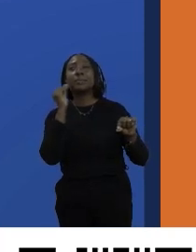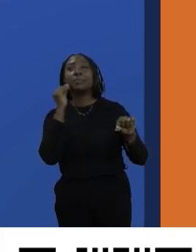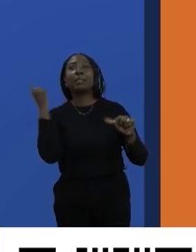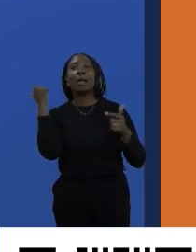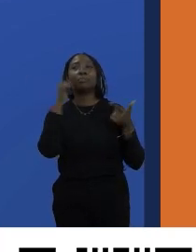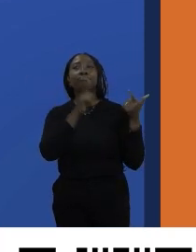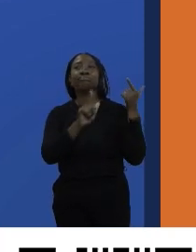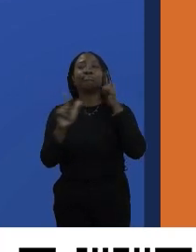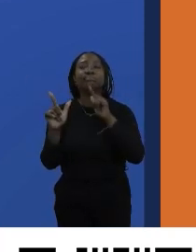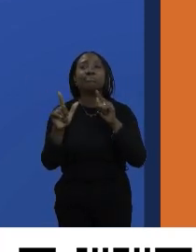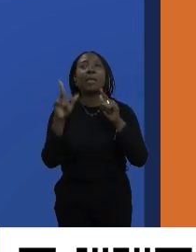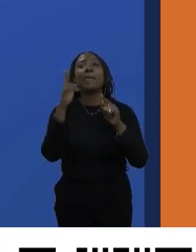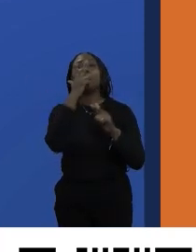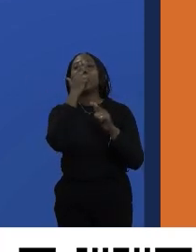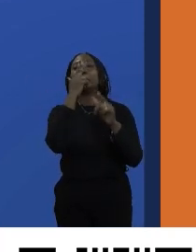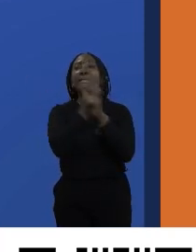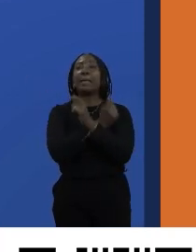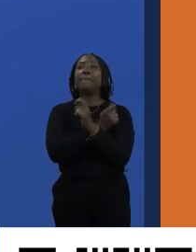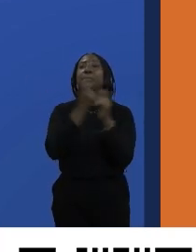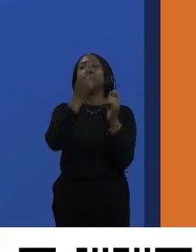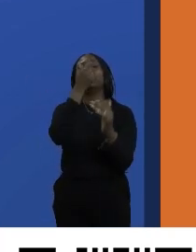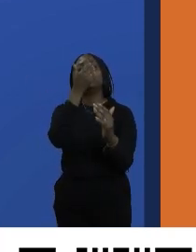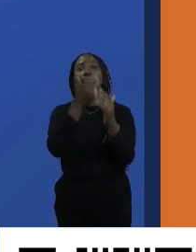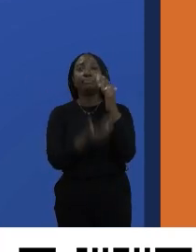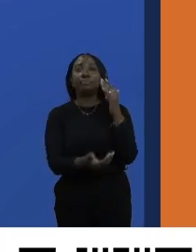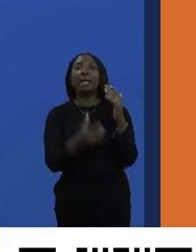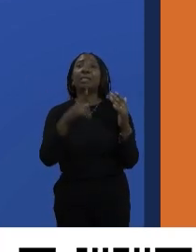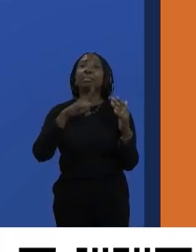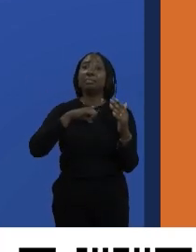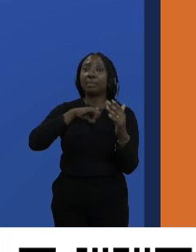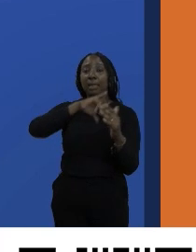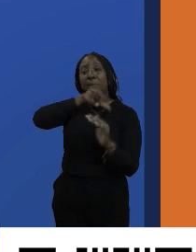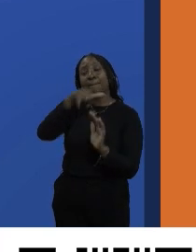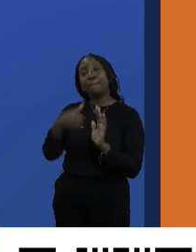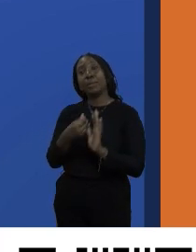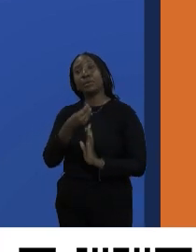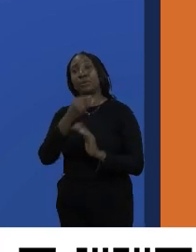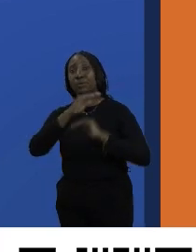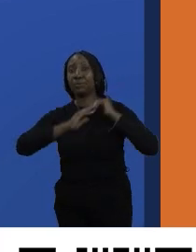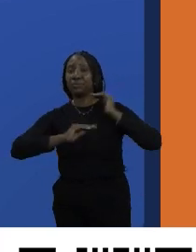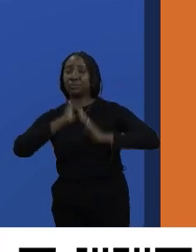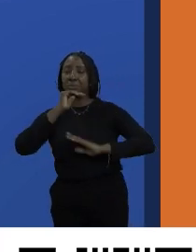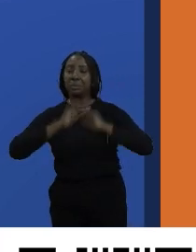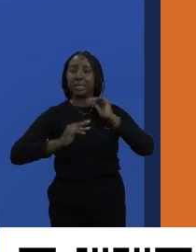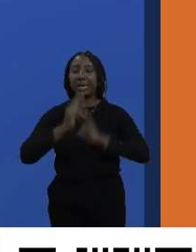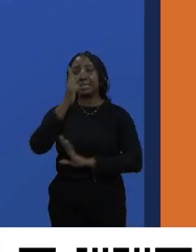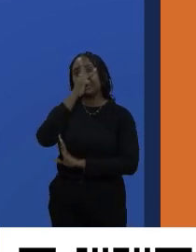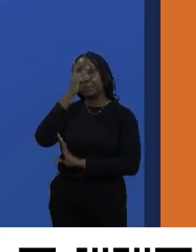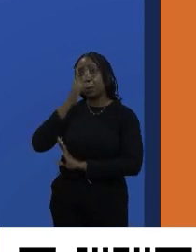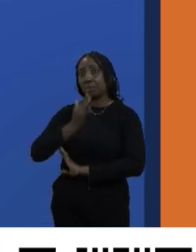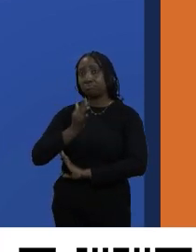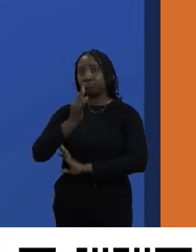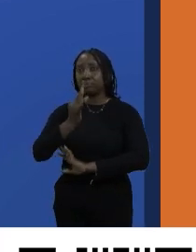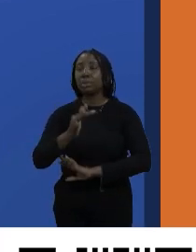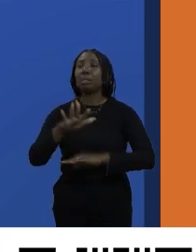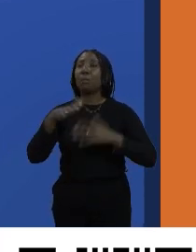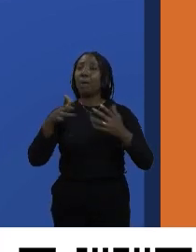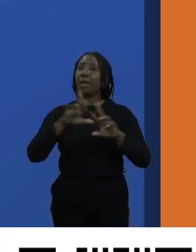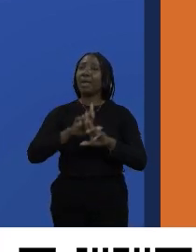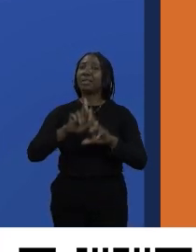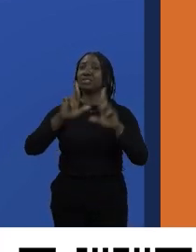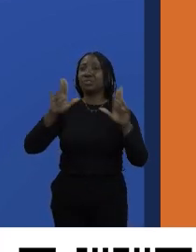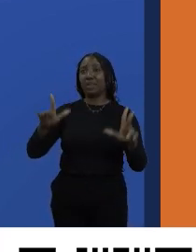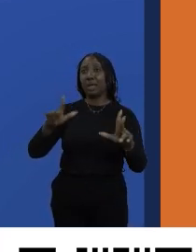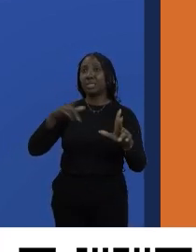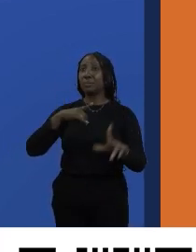treinam para que seja impossível perder. Aqui nós temos profissionais, pessoas que vão se profissionalizar. Então, essa é a diferença.